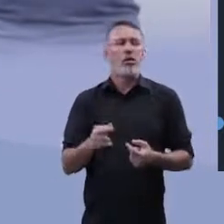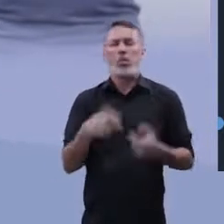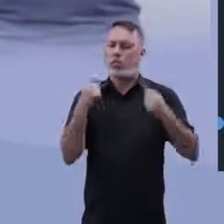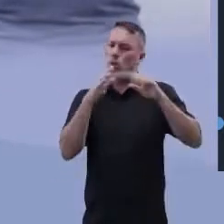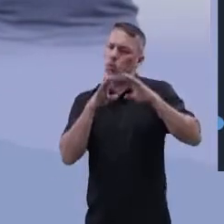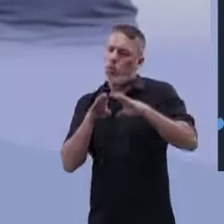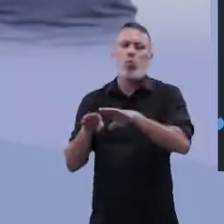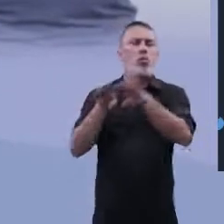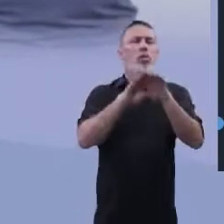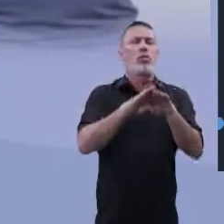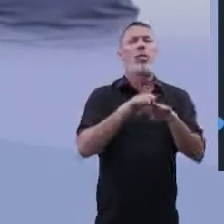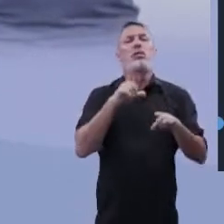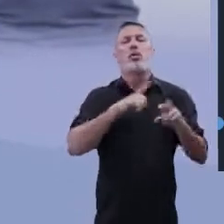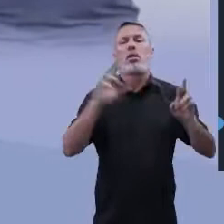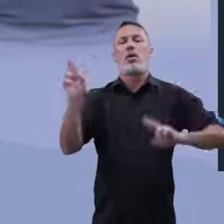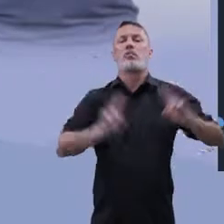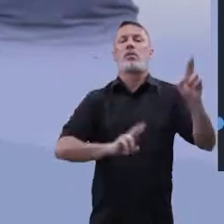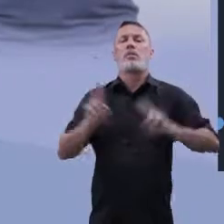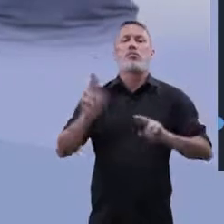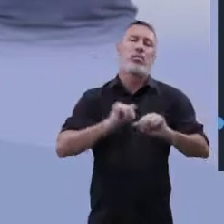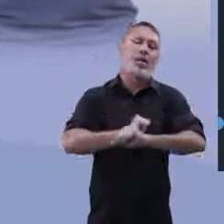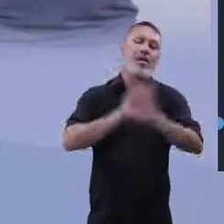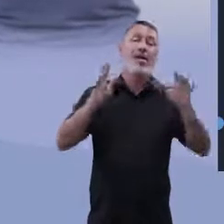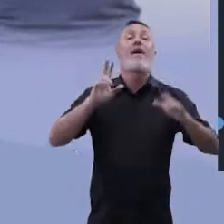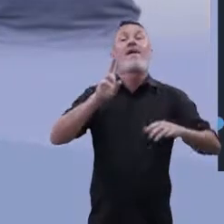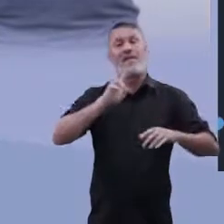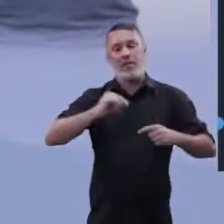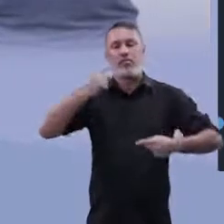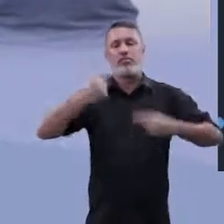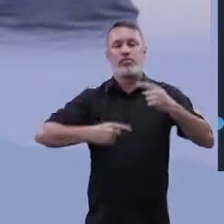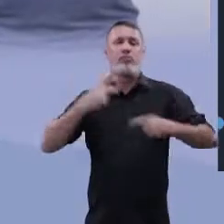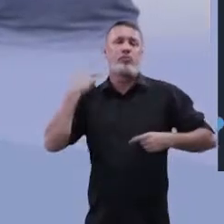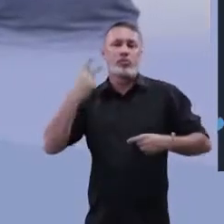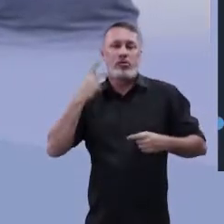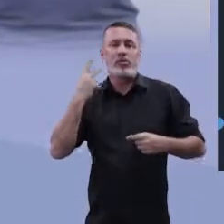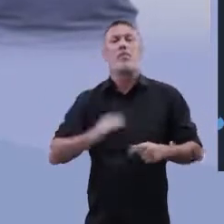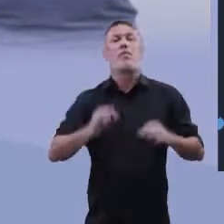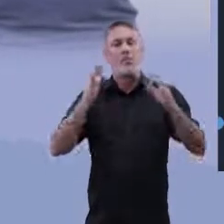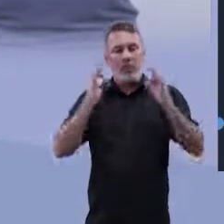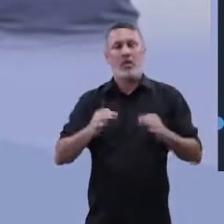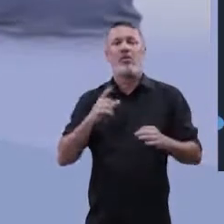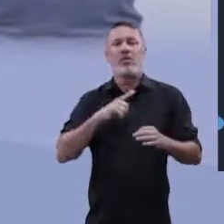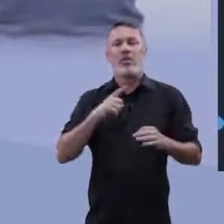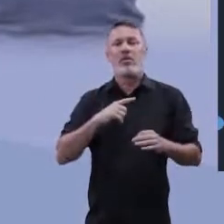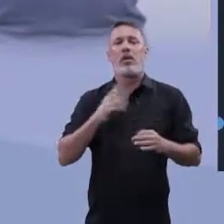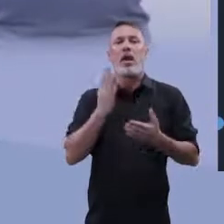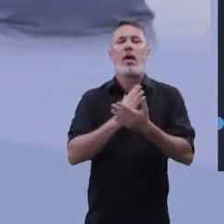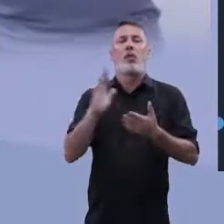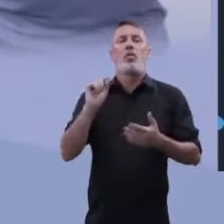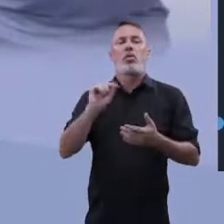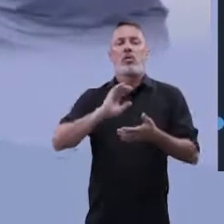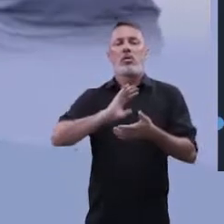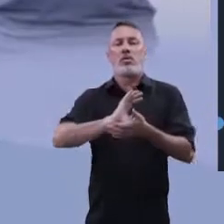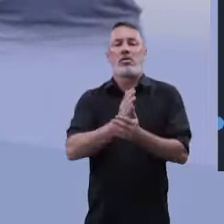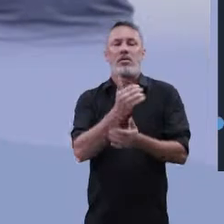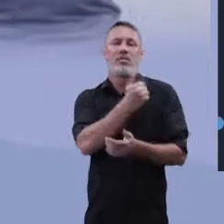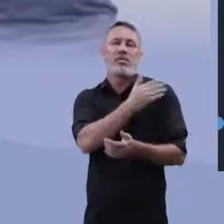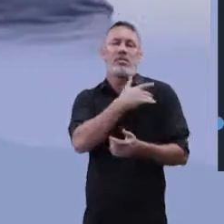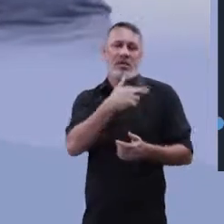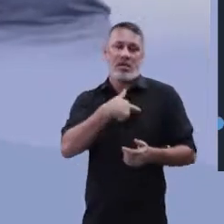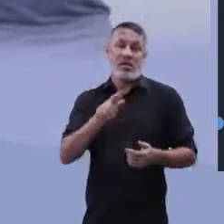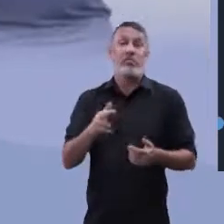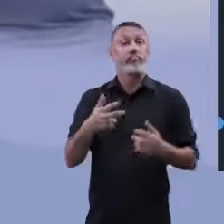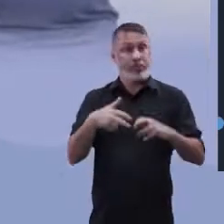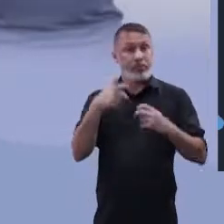há aquela representatividade, porque aí nós vamos acabar, de fato, no Brasil, né, com a intolerância